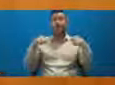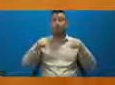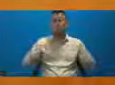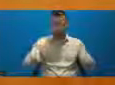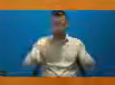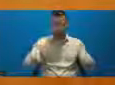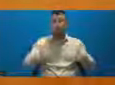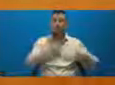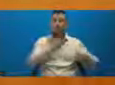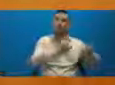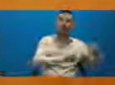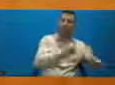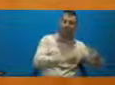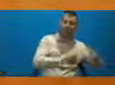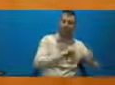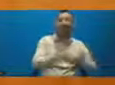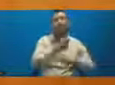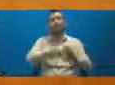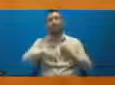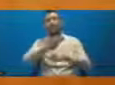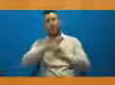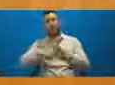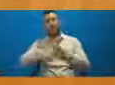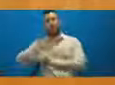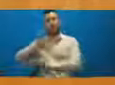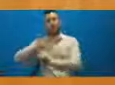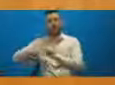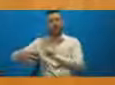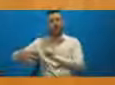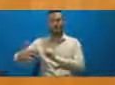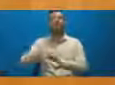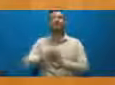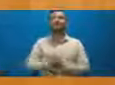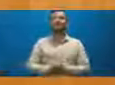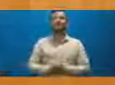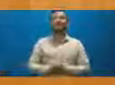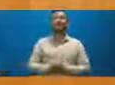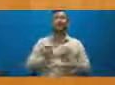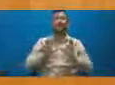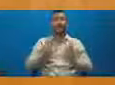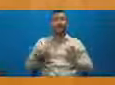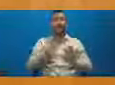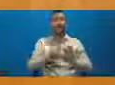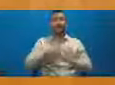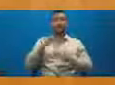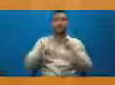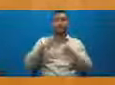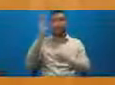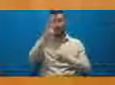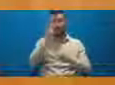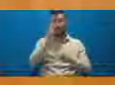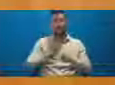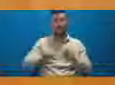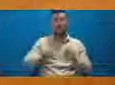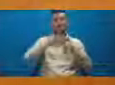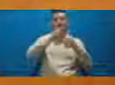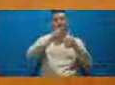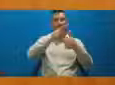política econômica e social é assim que nós colocaremos o povo brasileiro em primeiro